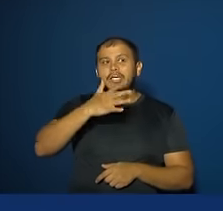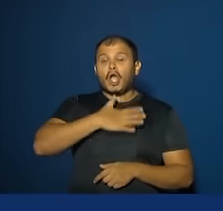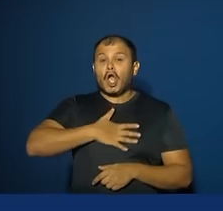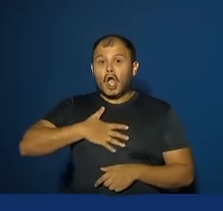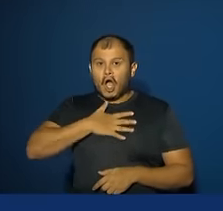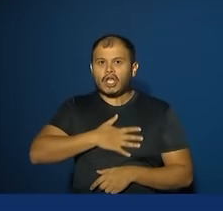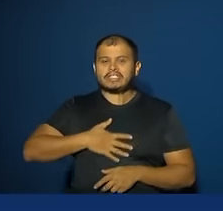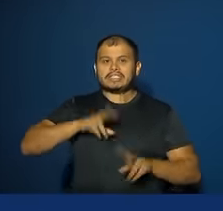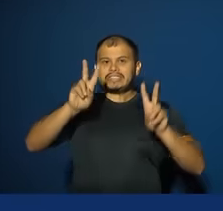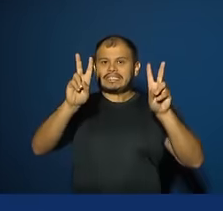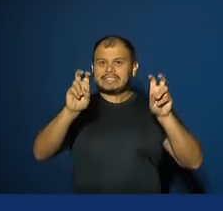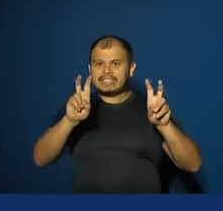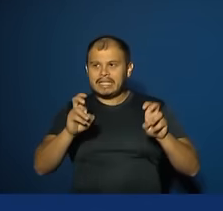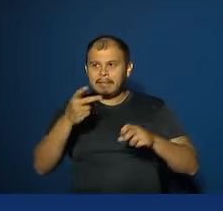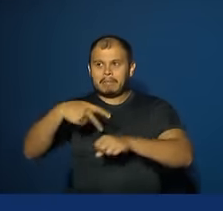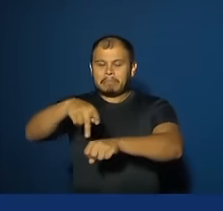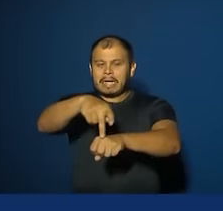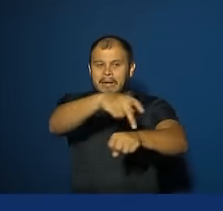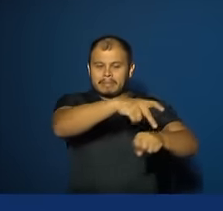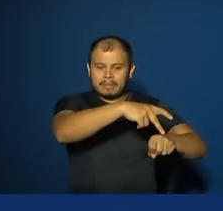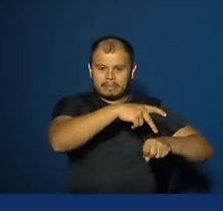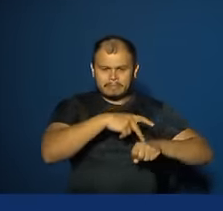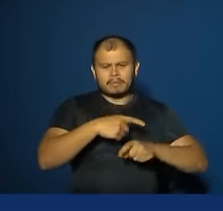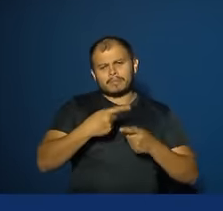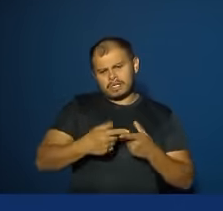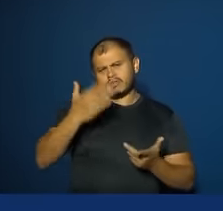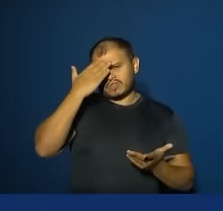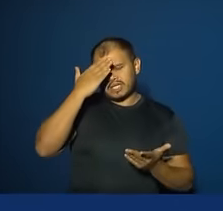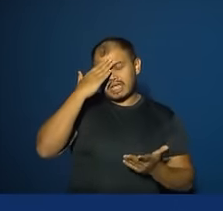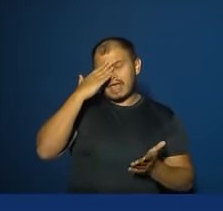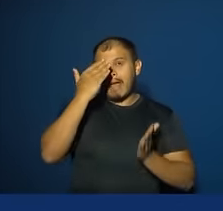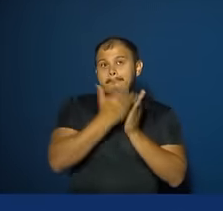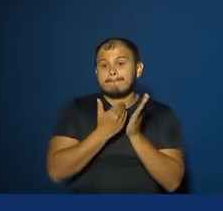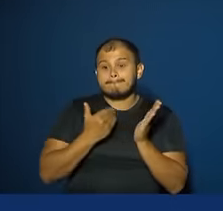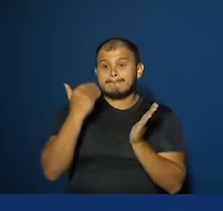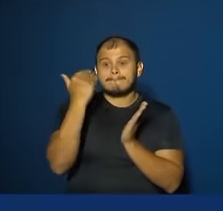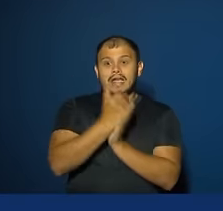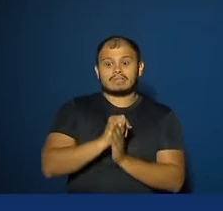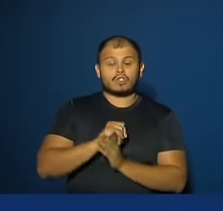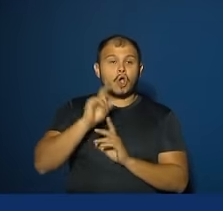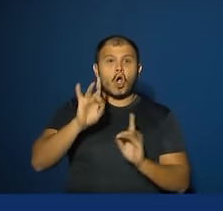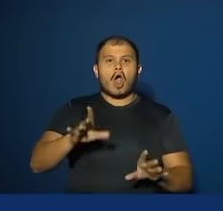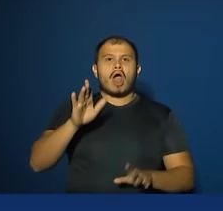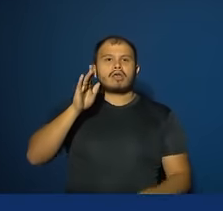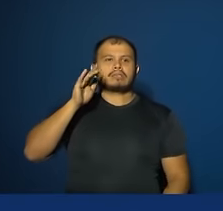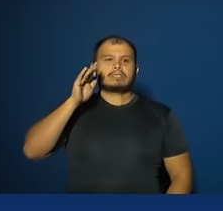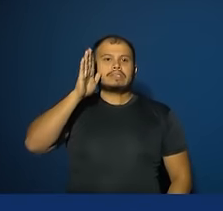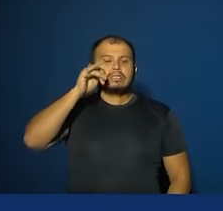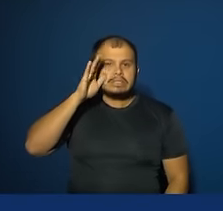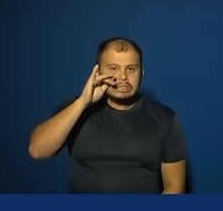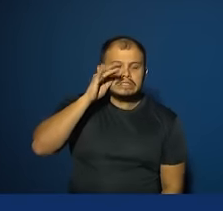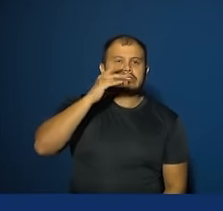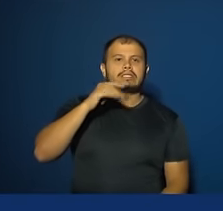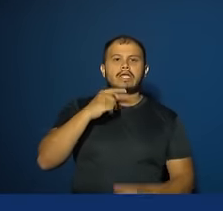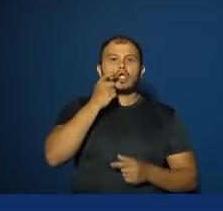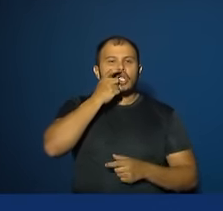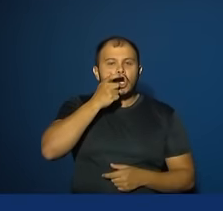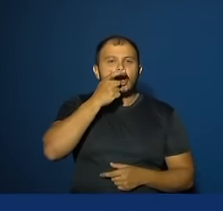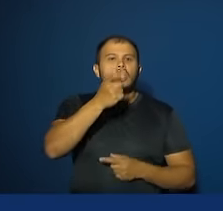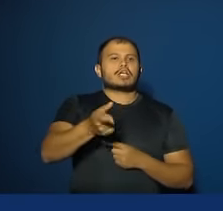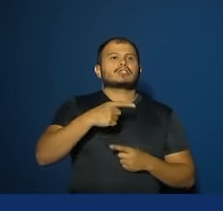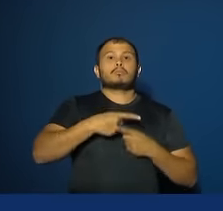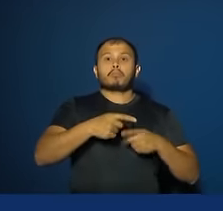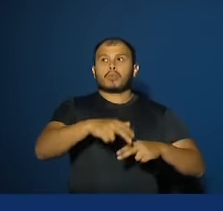você tem dessas questões internacionais que eu sei que vão além do teu interesse Empresarial e do tipo de segmento